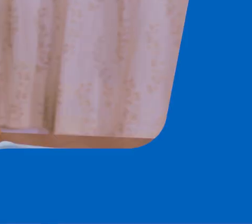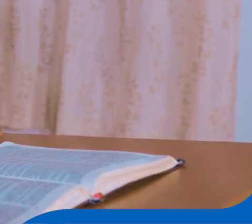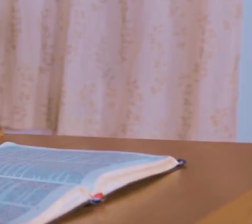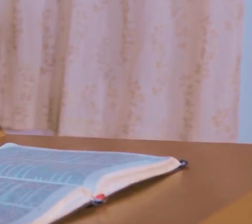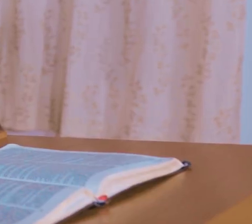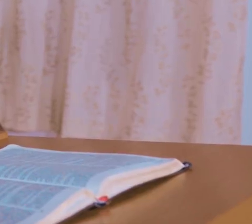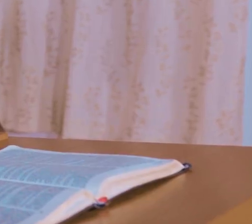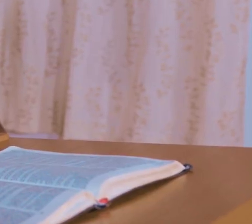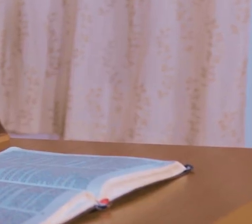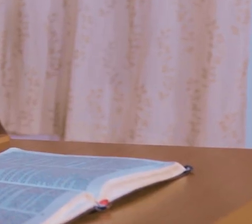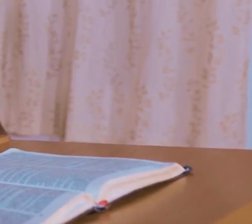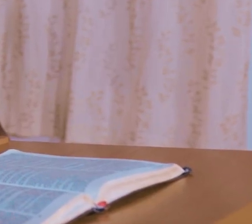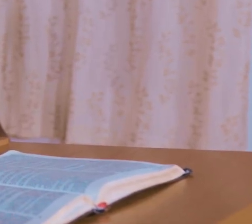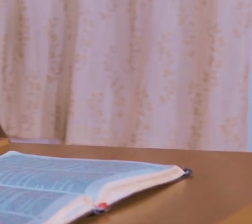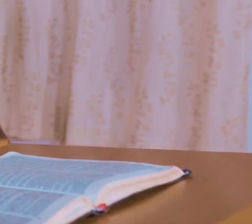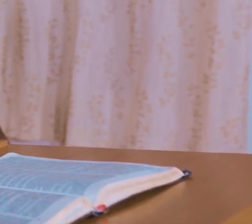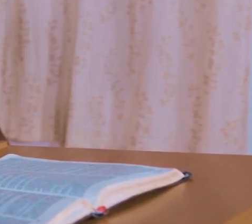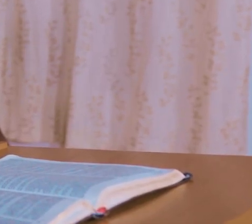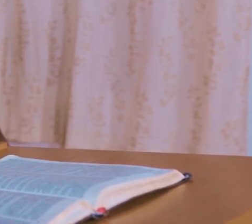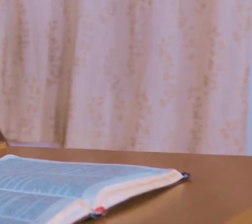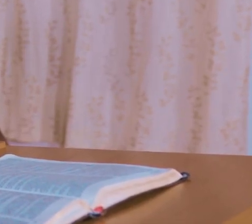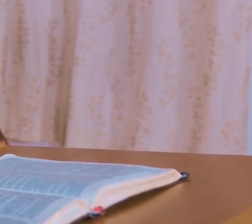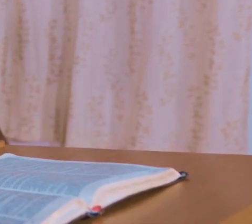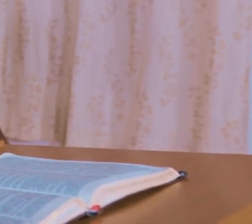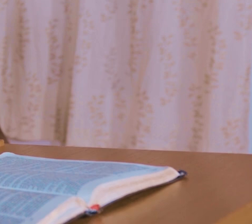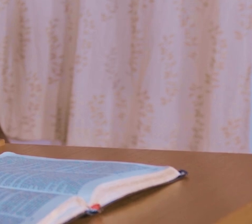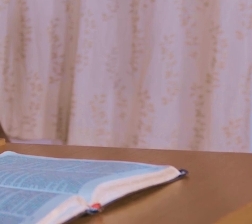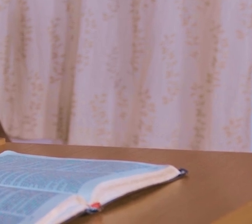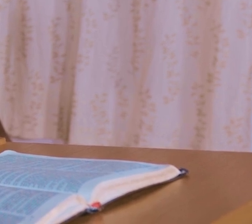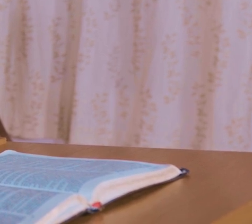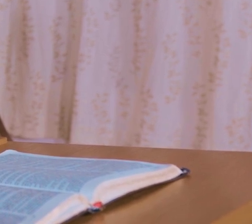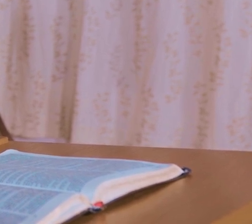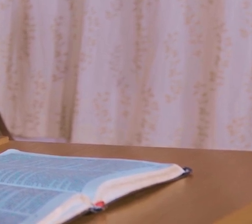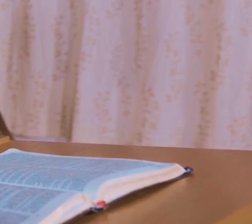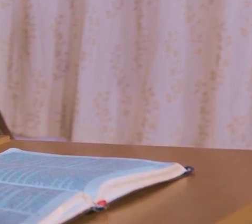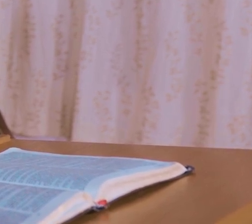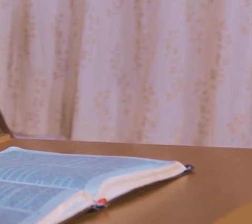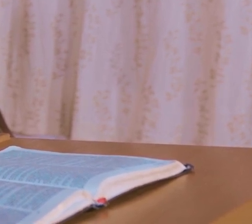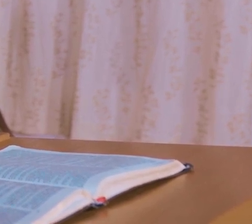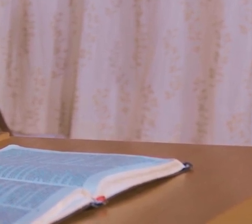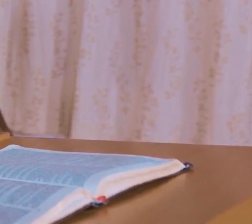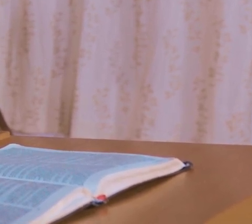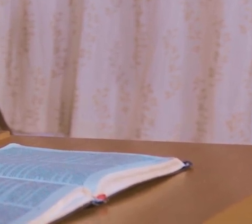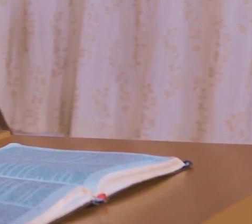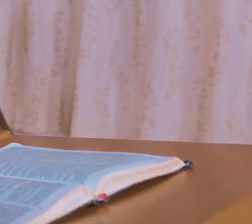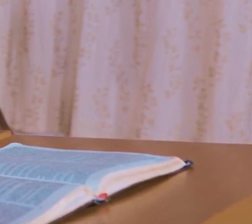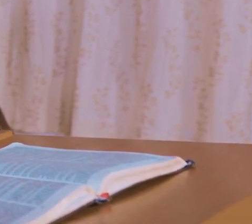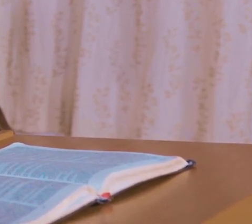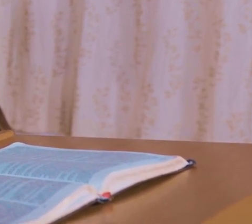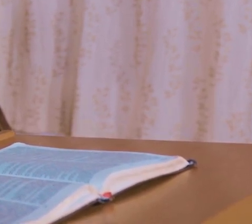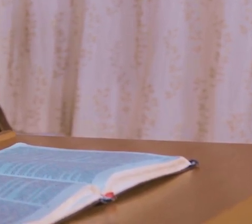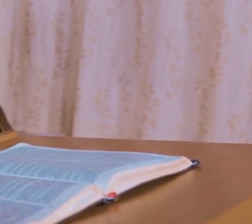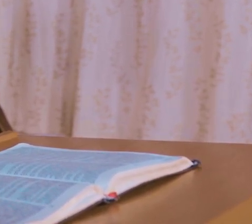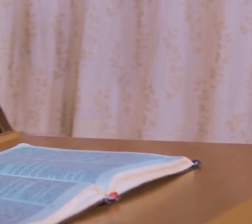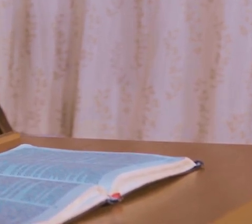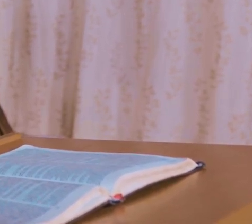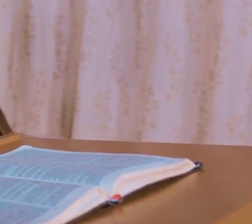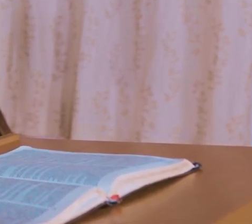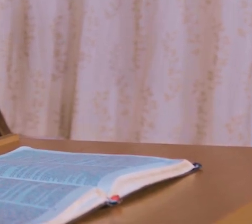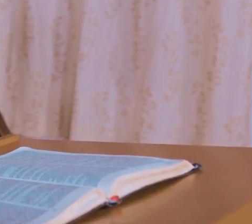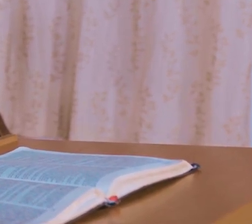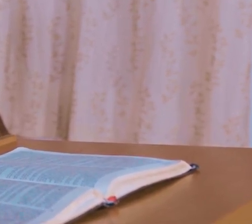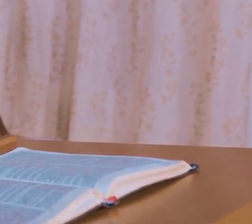Se de alguma forma essa mensagem tocou o seu coração, compartilhe com seus amigos e